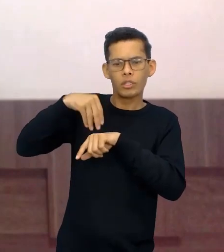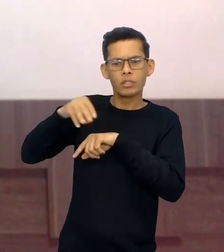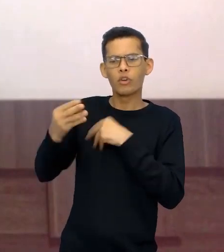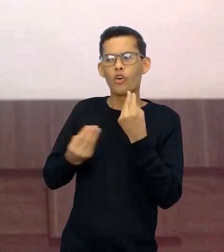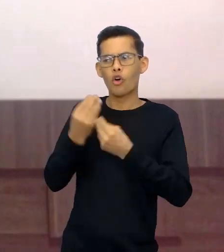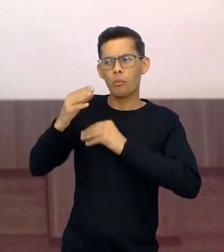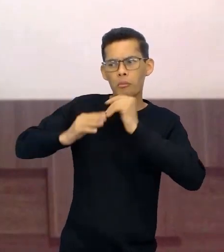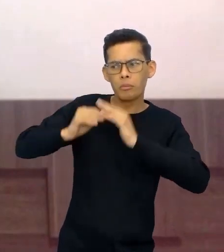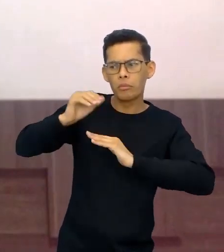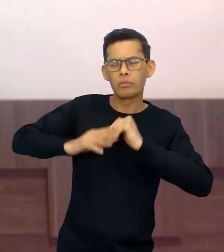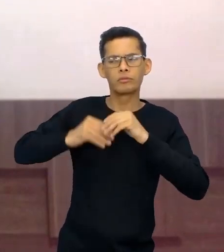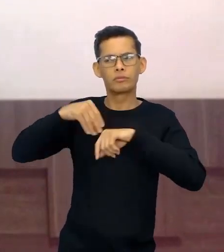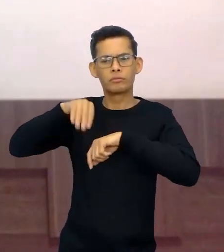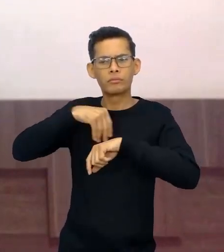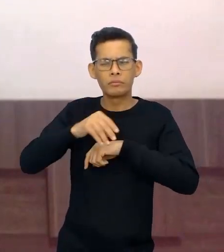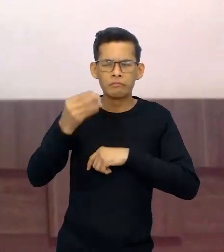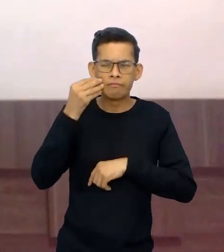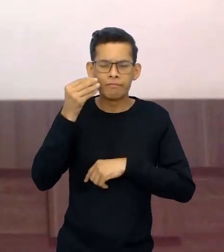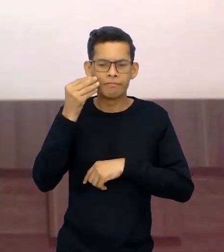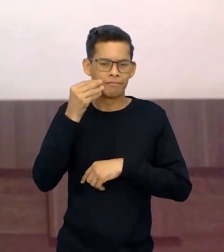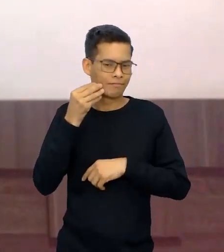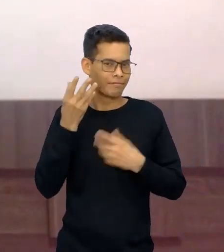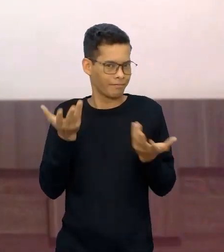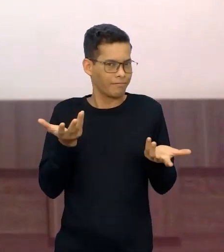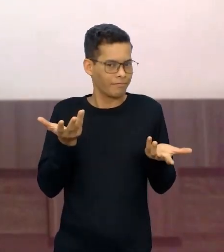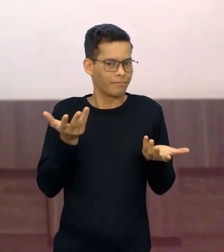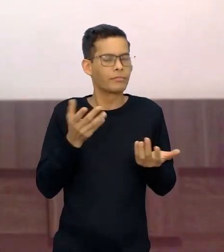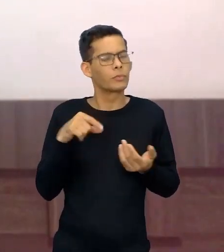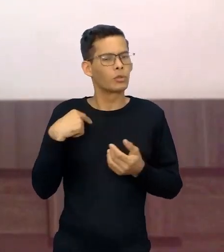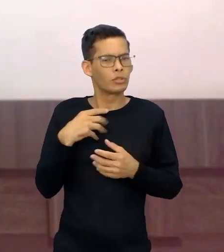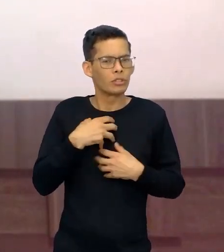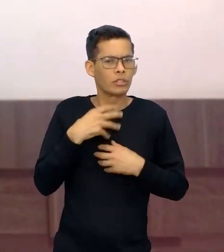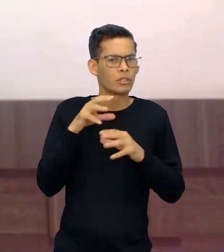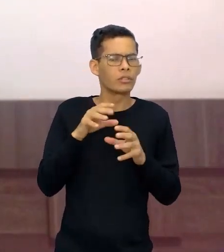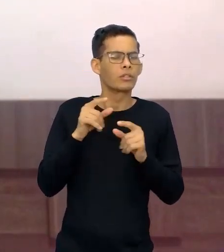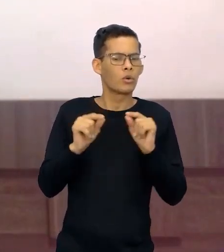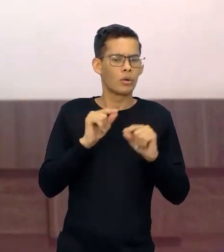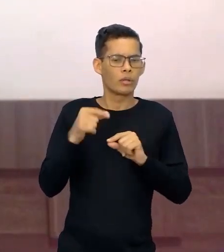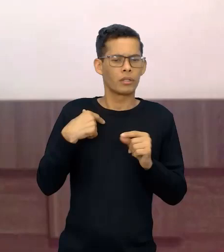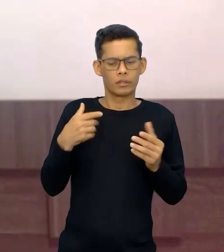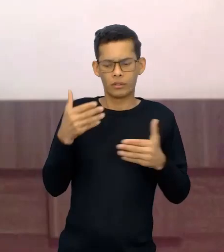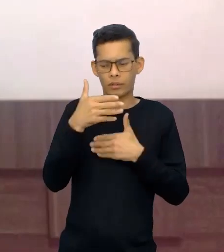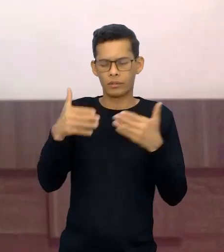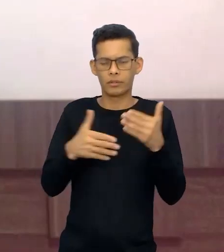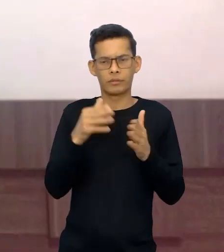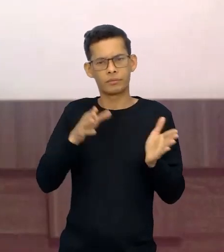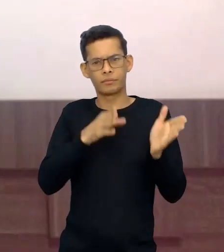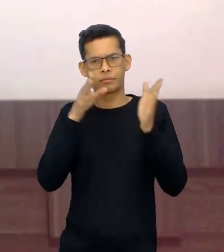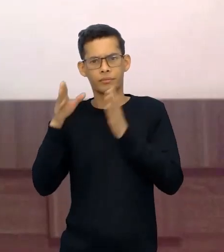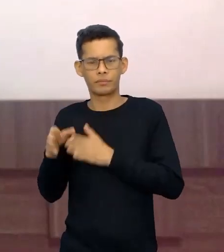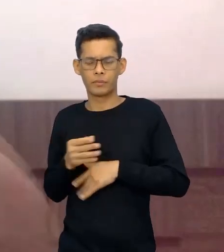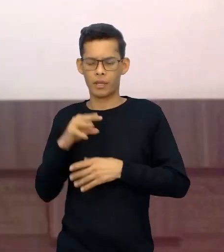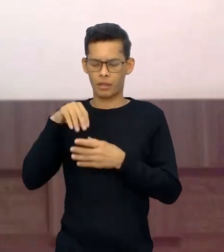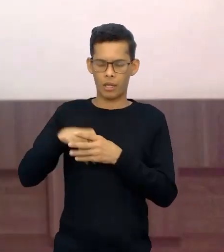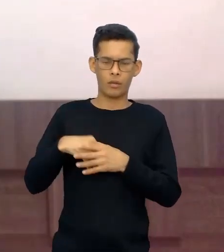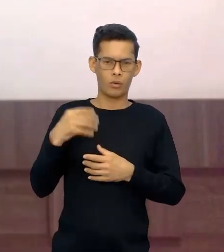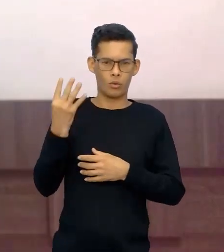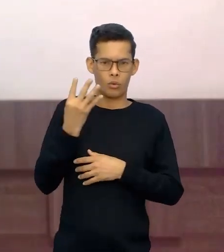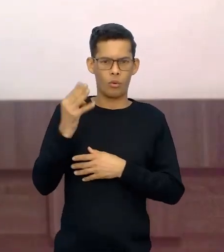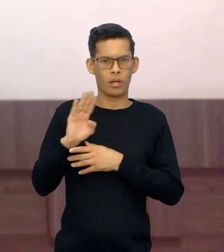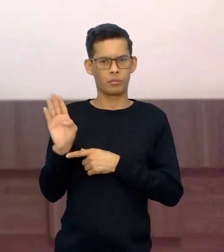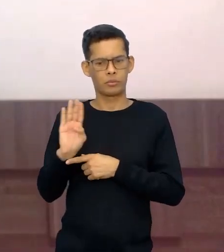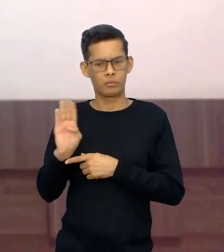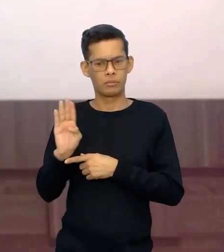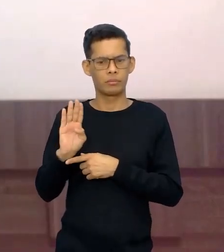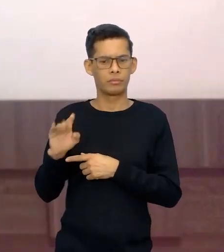práticas experimentais. Então, dessa forma, né, no próximo slide, dá para a gente ver que no 4º bimestre, por meio